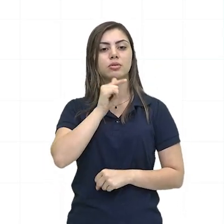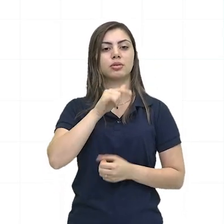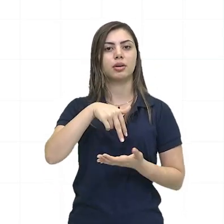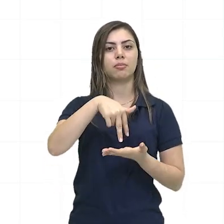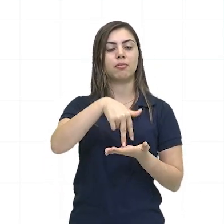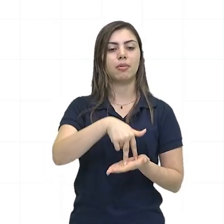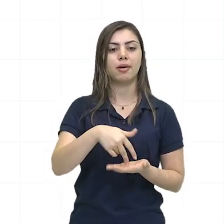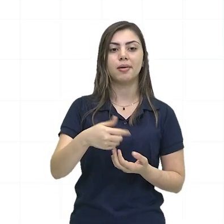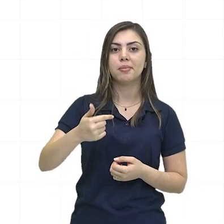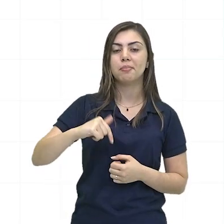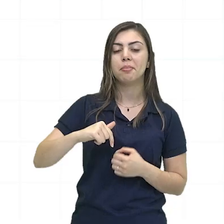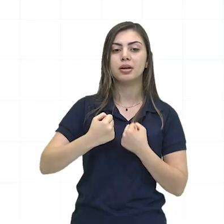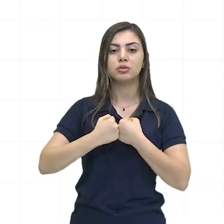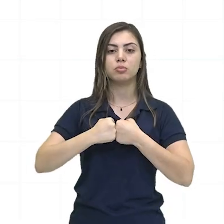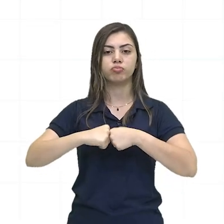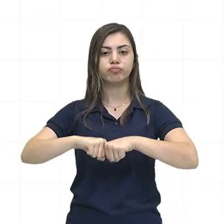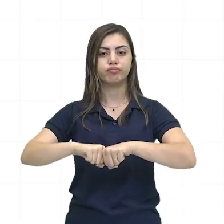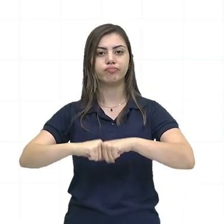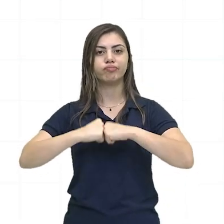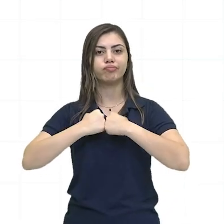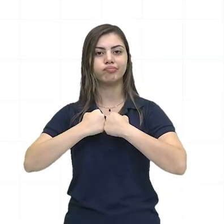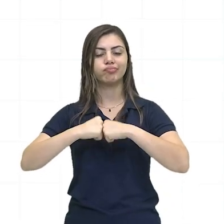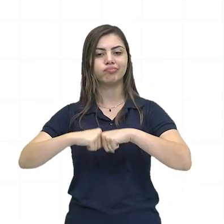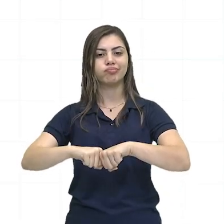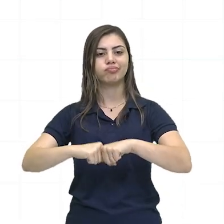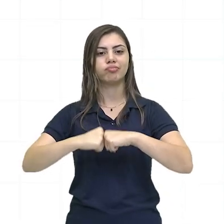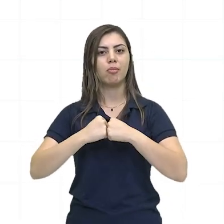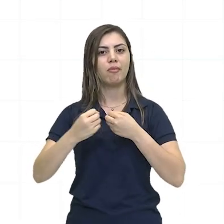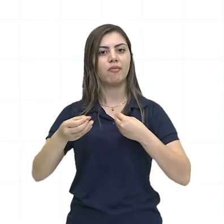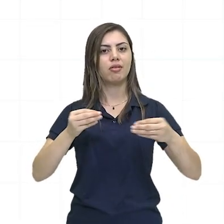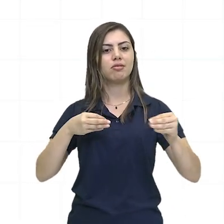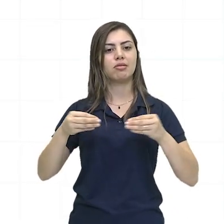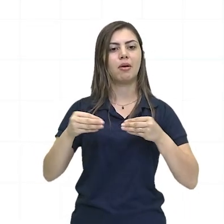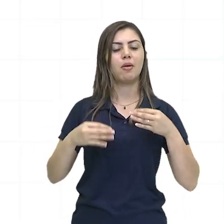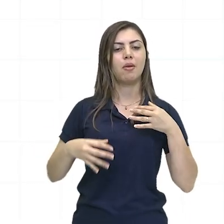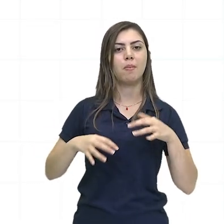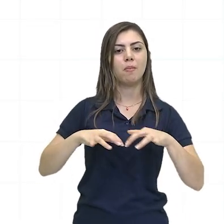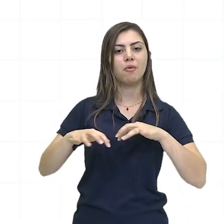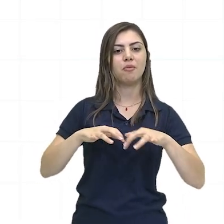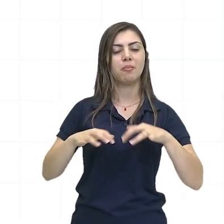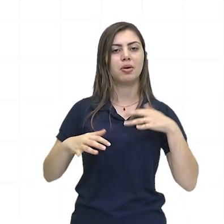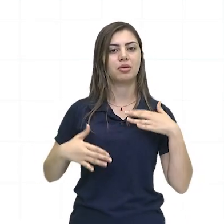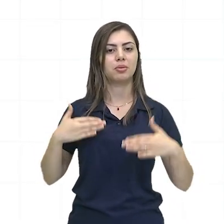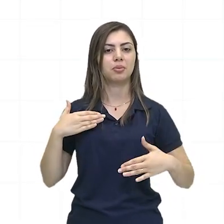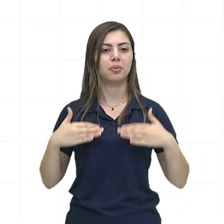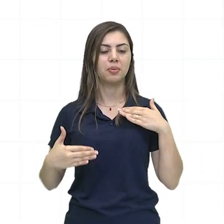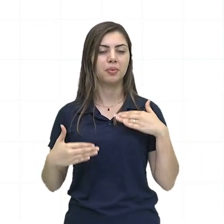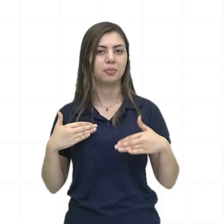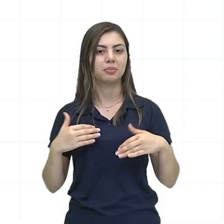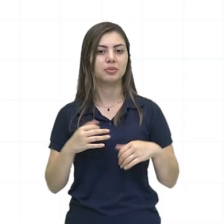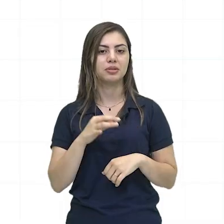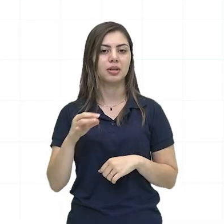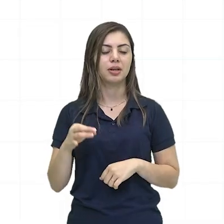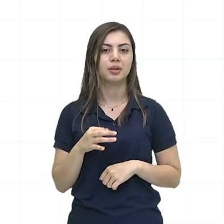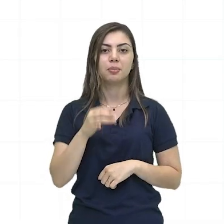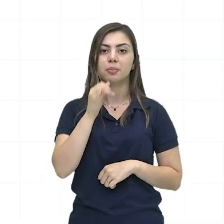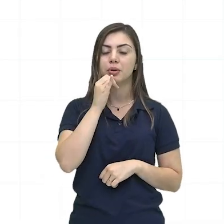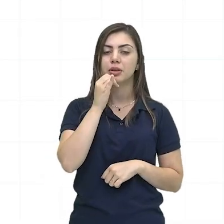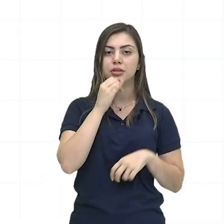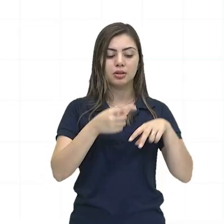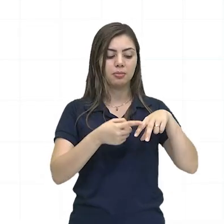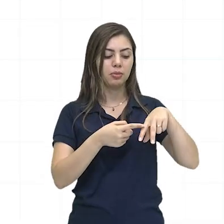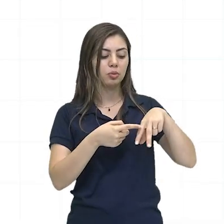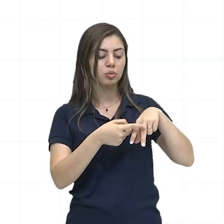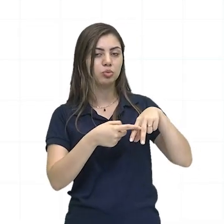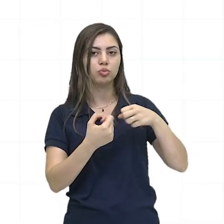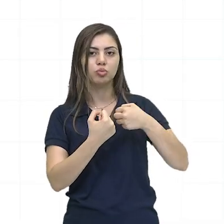articulações, né, permitem a flexibilidade e o movimento. Nós vamos ter articulações, por exemplo, no joelho